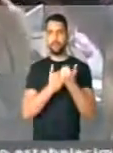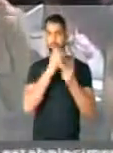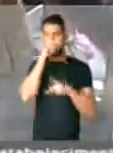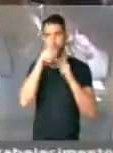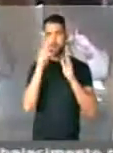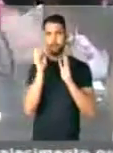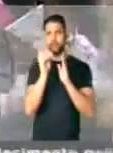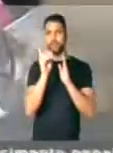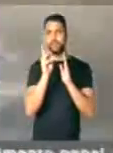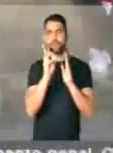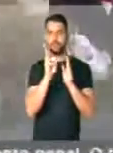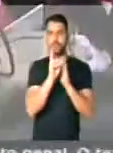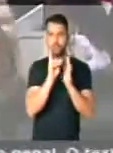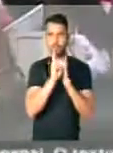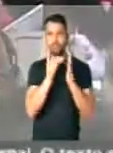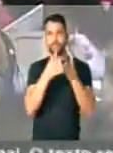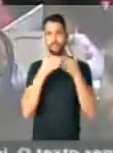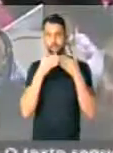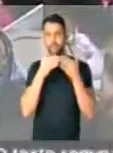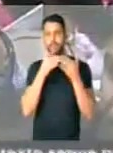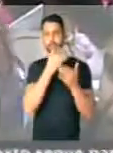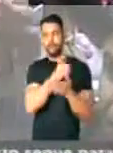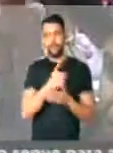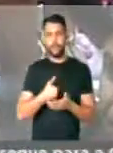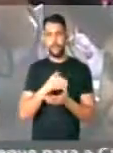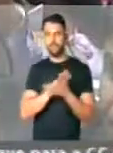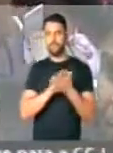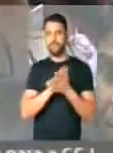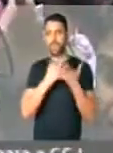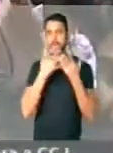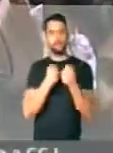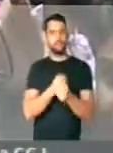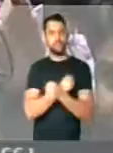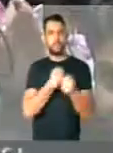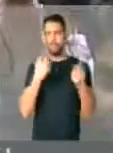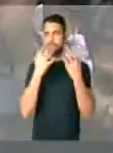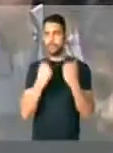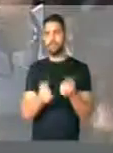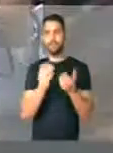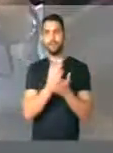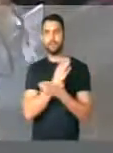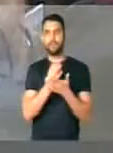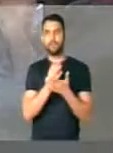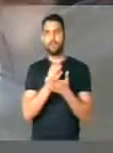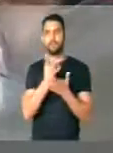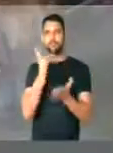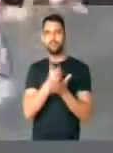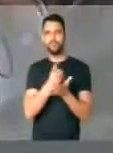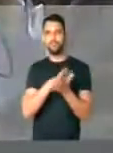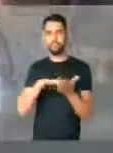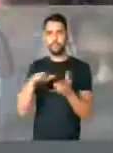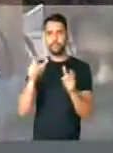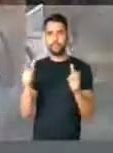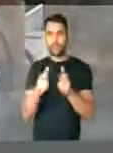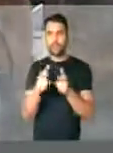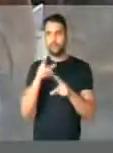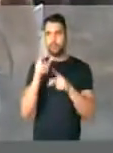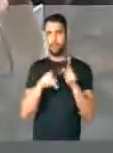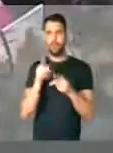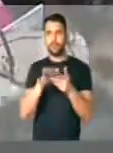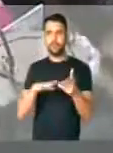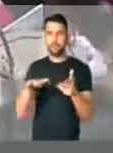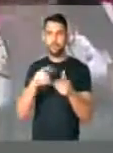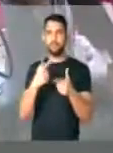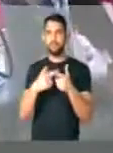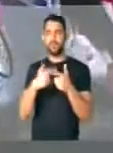povos indígenas e fazer um apelo ao governo. Não é admissível que para um contingente tão pequeno da